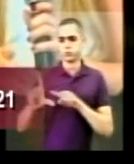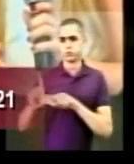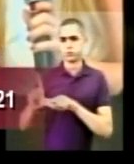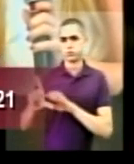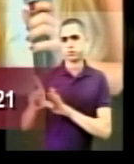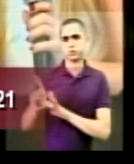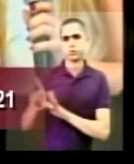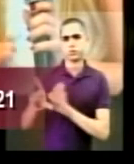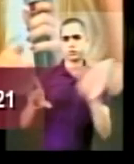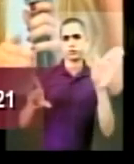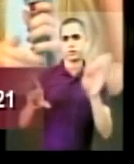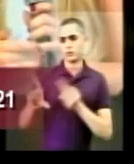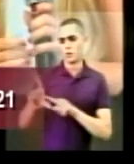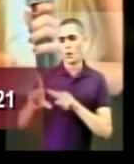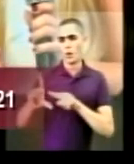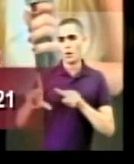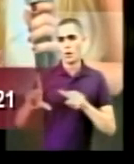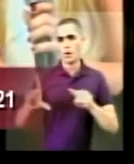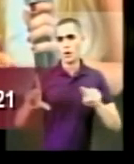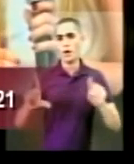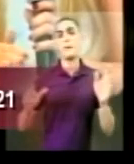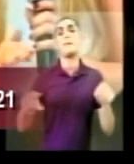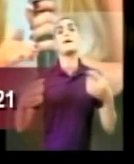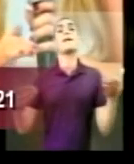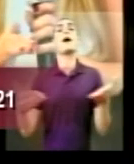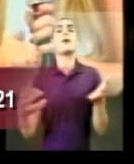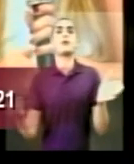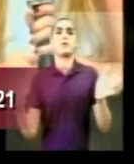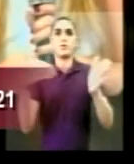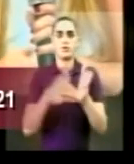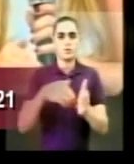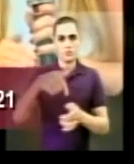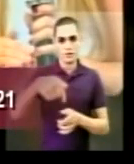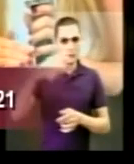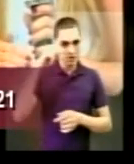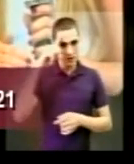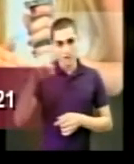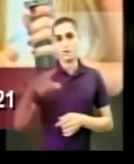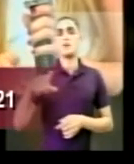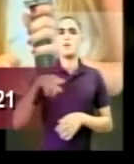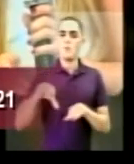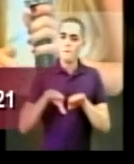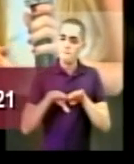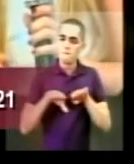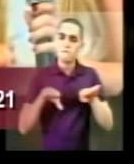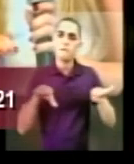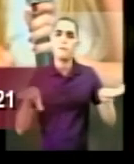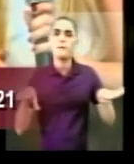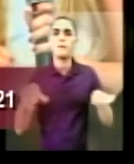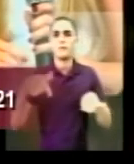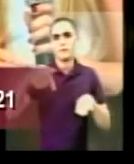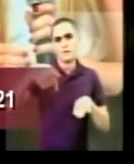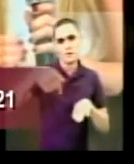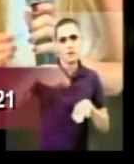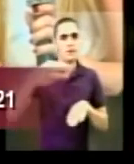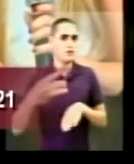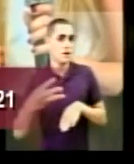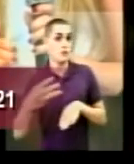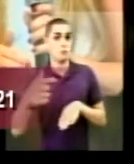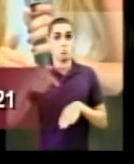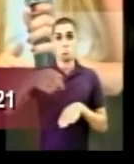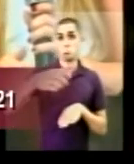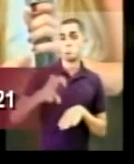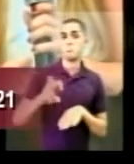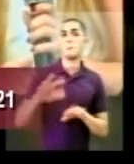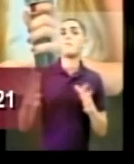nos últimos 7 dias ela tem estabilizado. Então tem mantido entre 73, 75, então mas mesmo